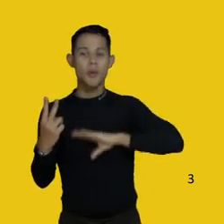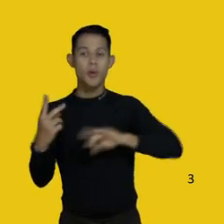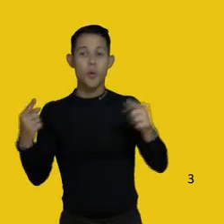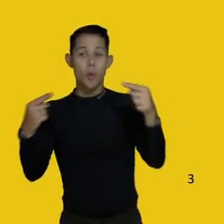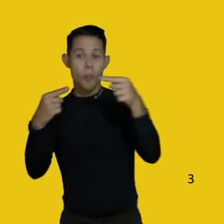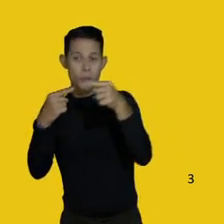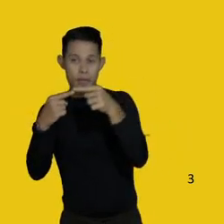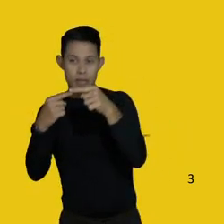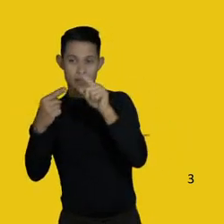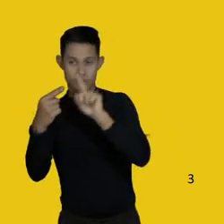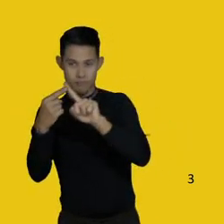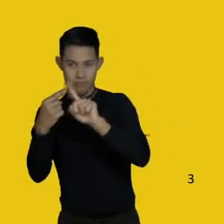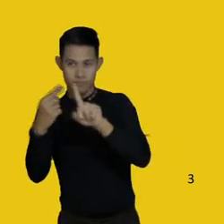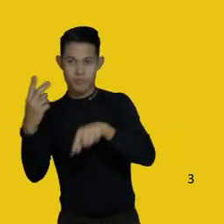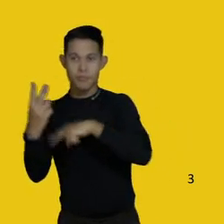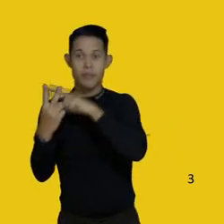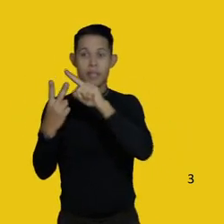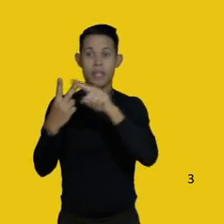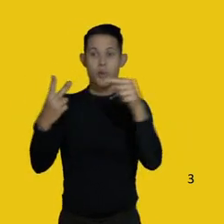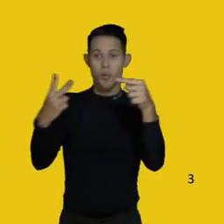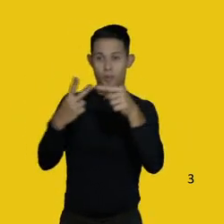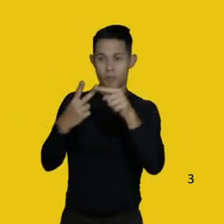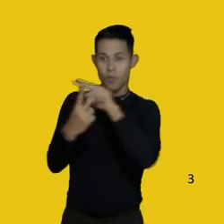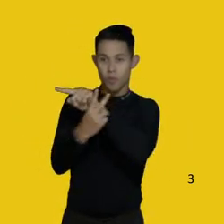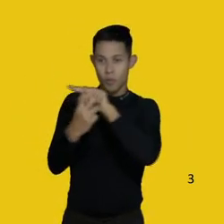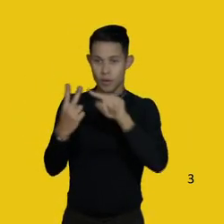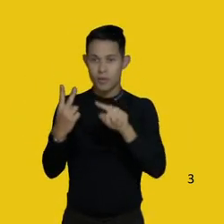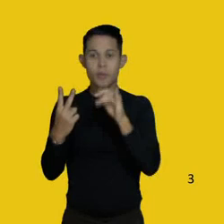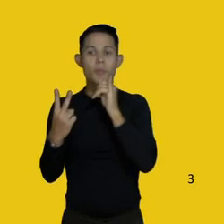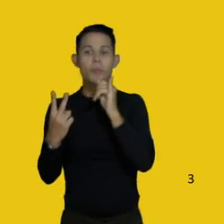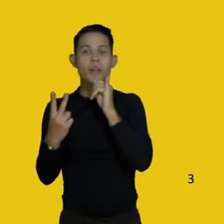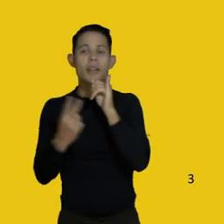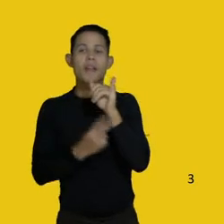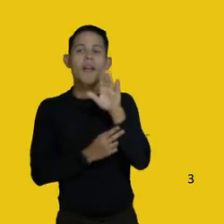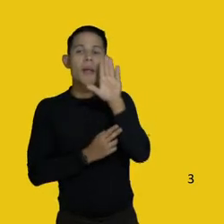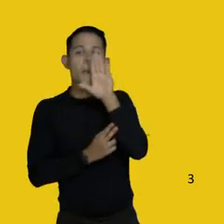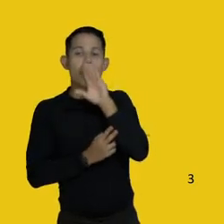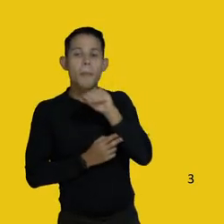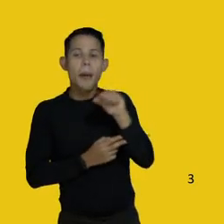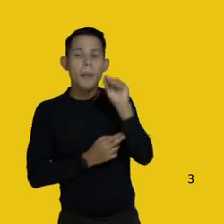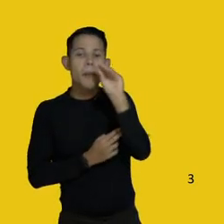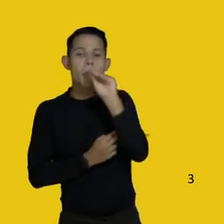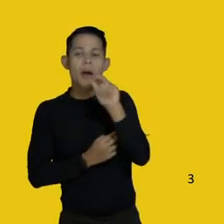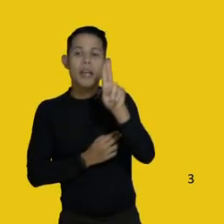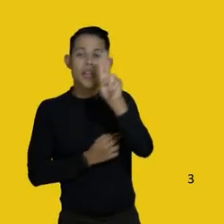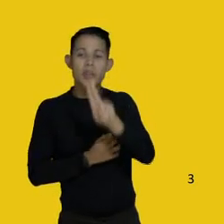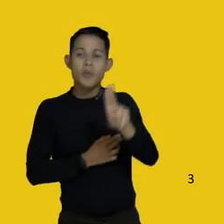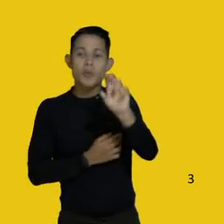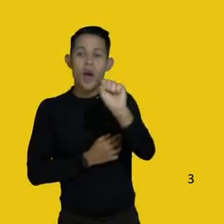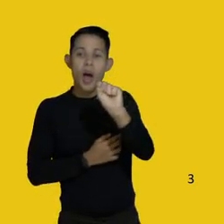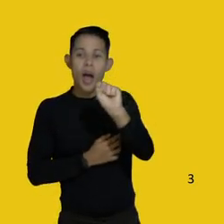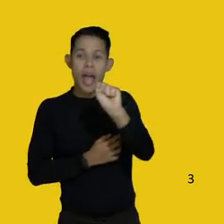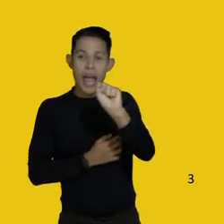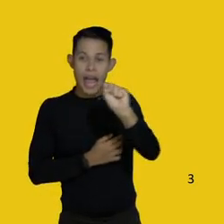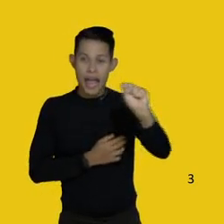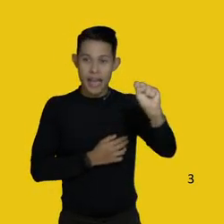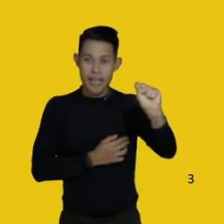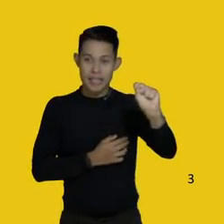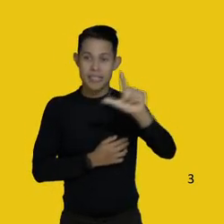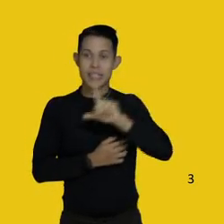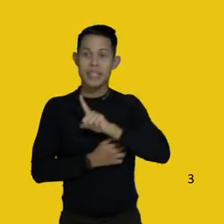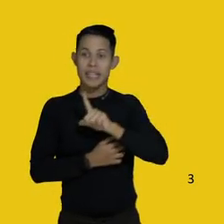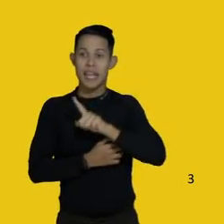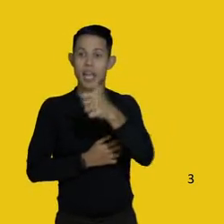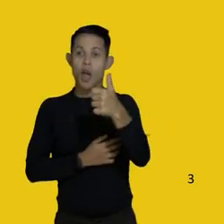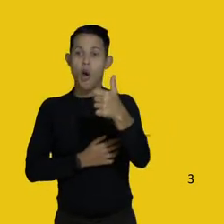ou menos transparente por exemplo o som do s tem 11 representações gráficas então o português já não é uma língua